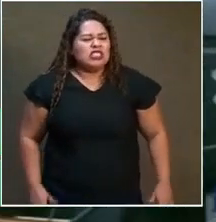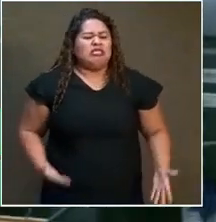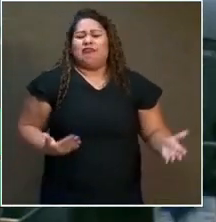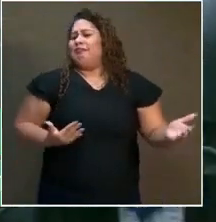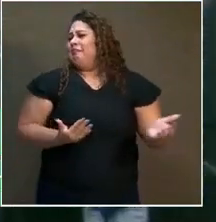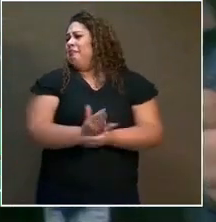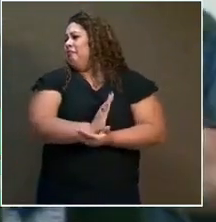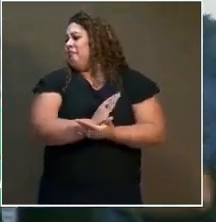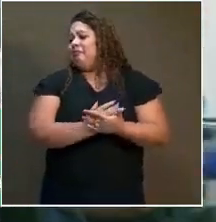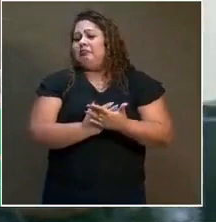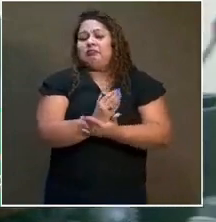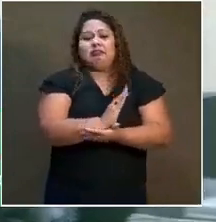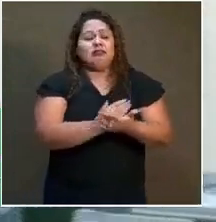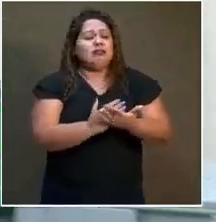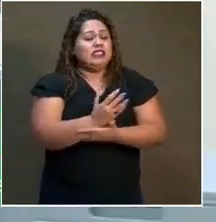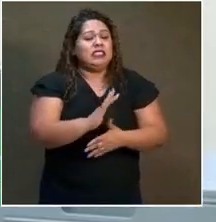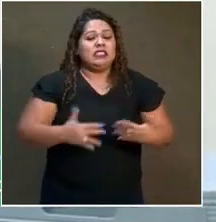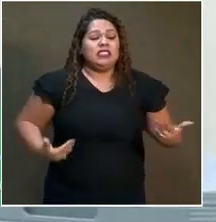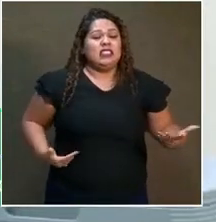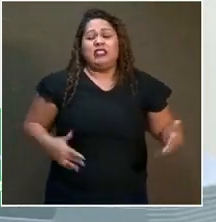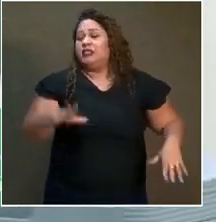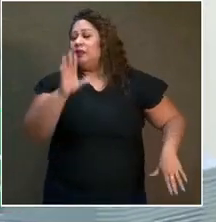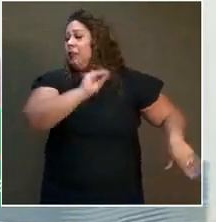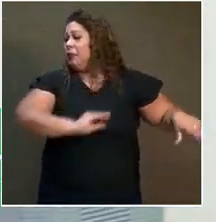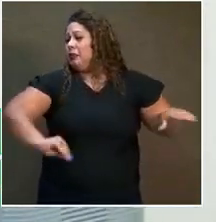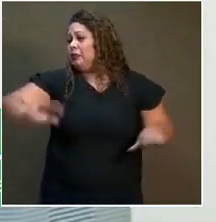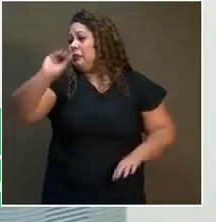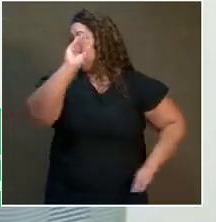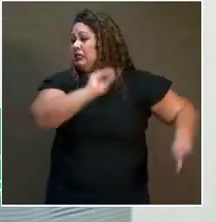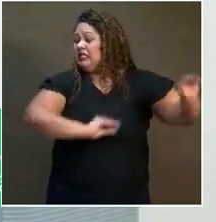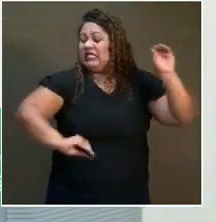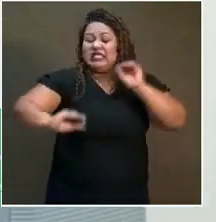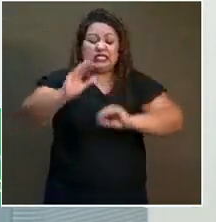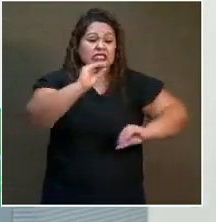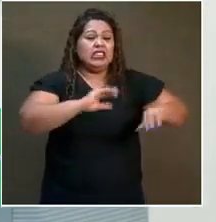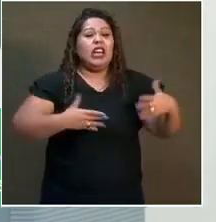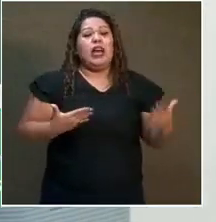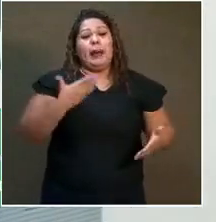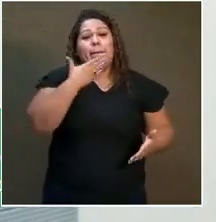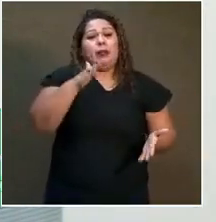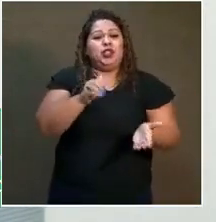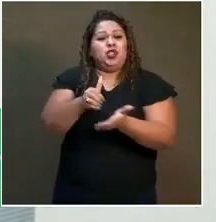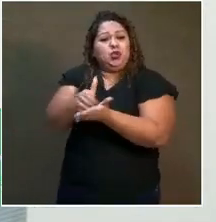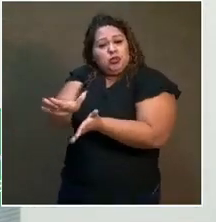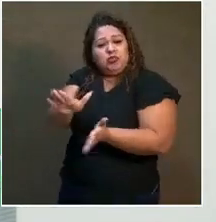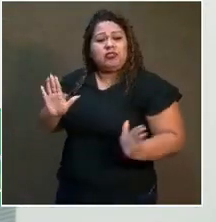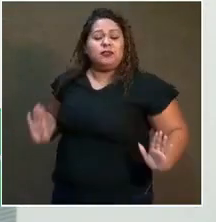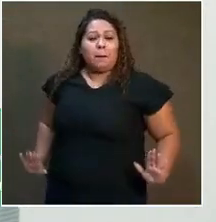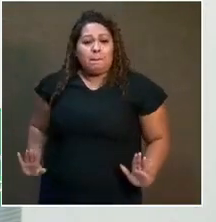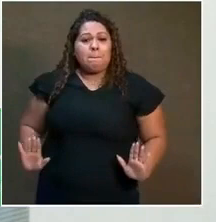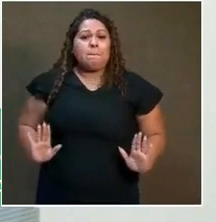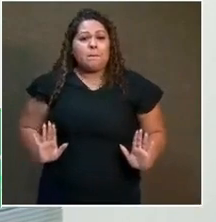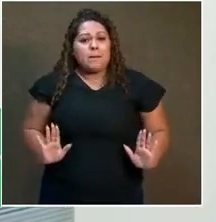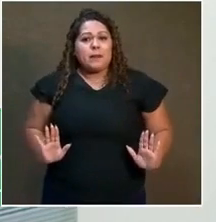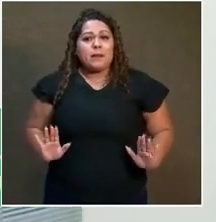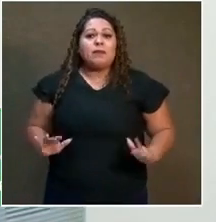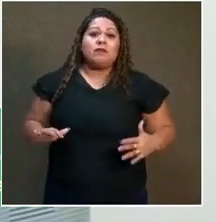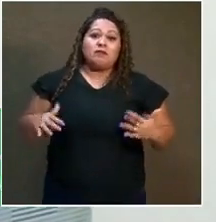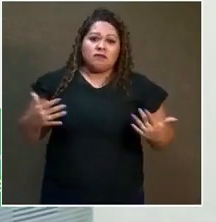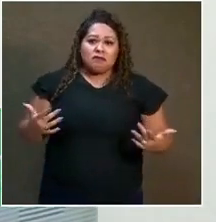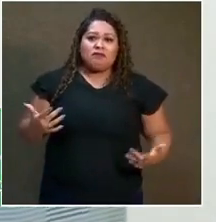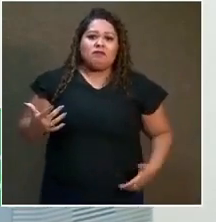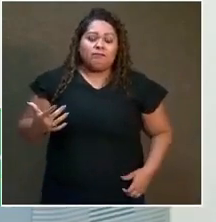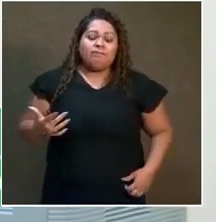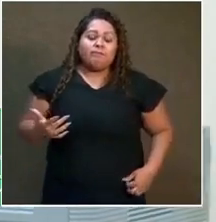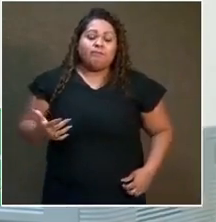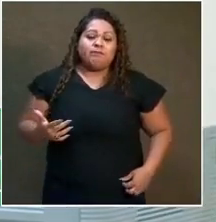chato ali em cima, falando coisas pesadas e pediu demissão, ou não teve pelo menos essa intenção de assim